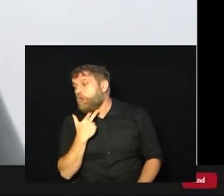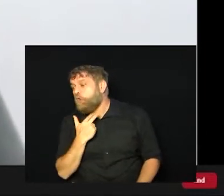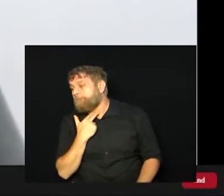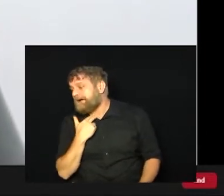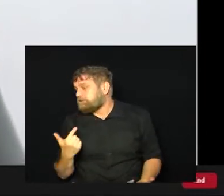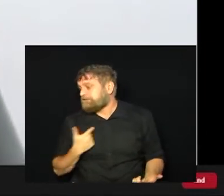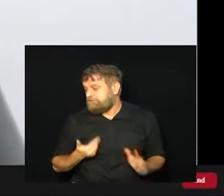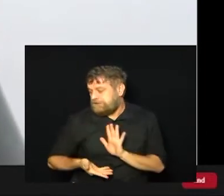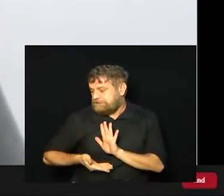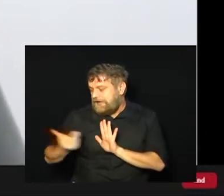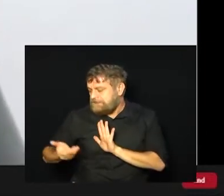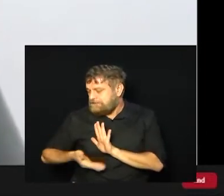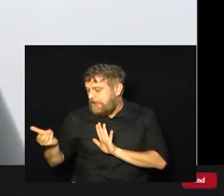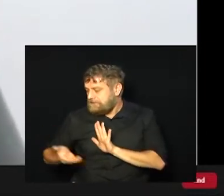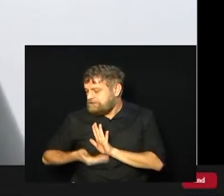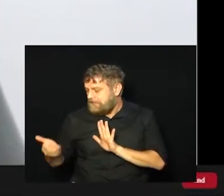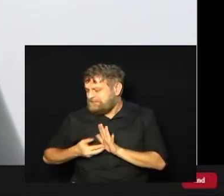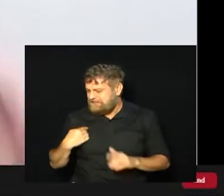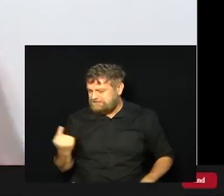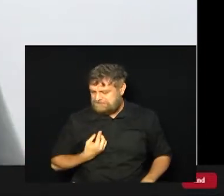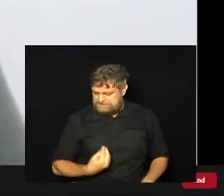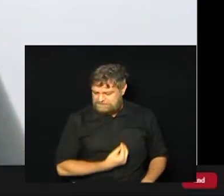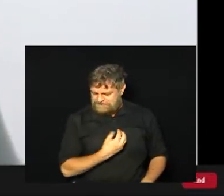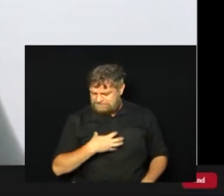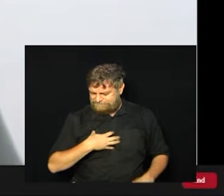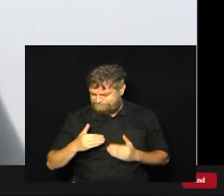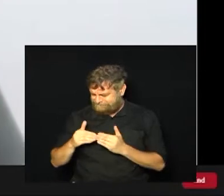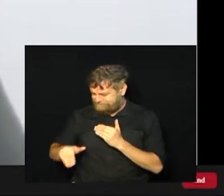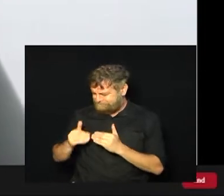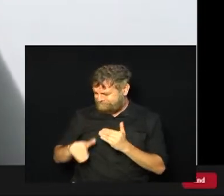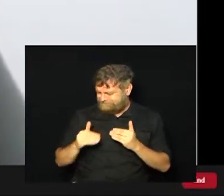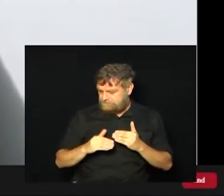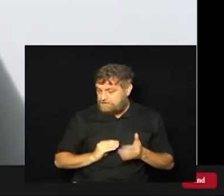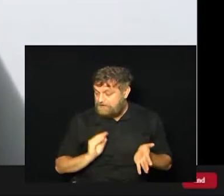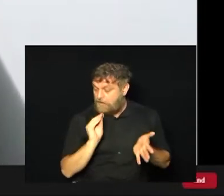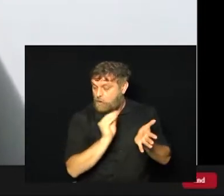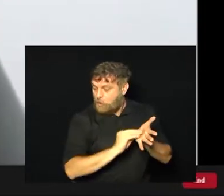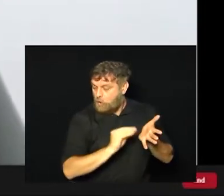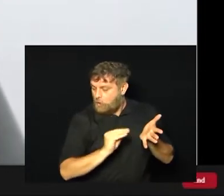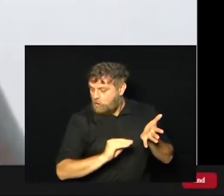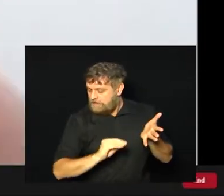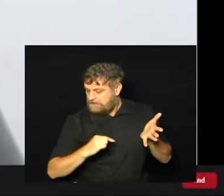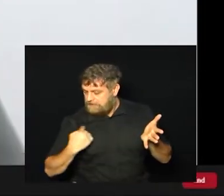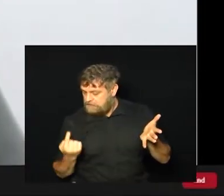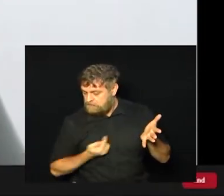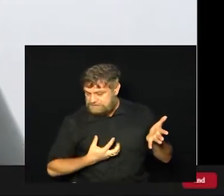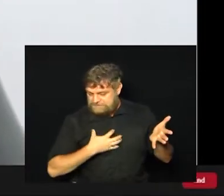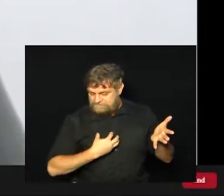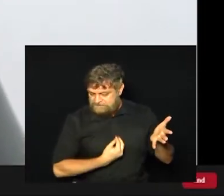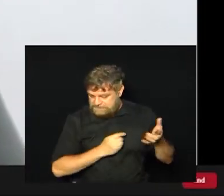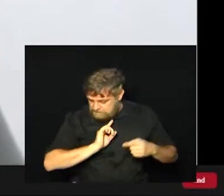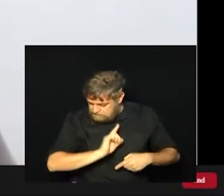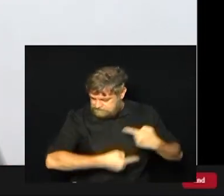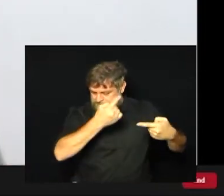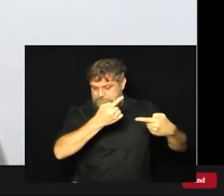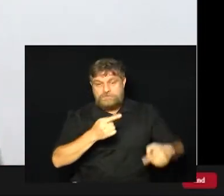vai tirando coisas que não combinam com o nosso estilo de vida e vai inserindo coisas que combinam com o nosso estilo de vida. Ainda